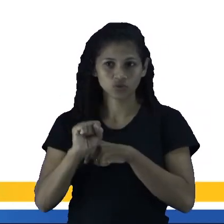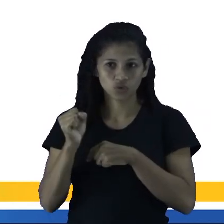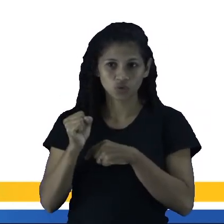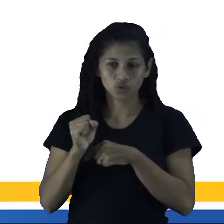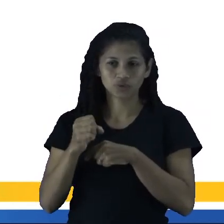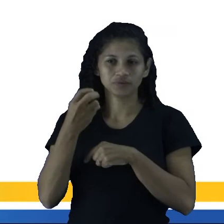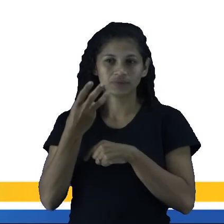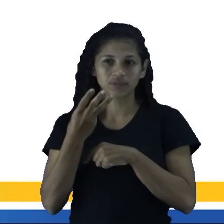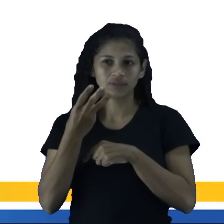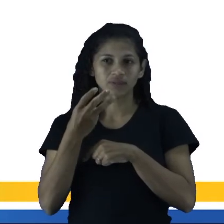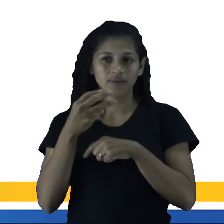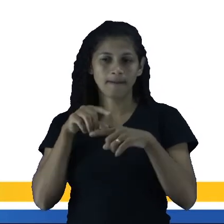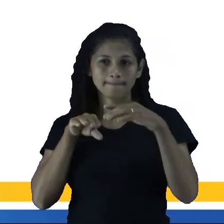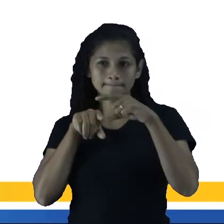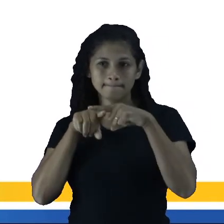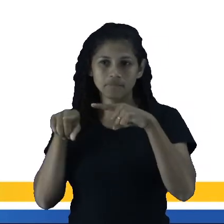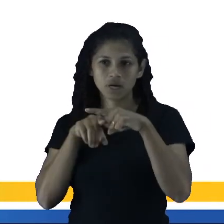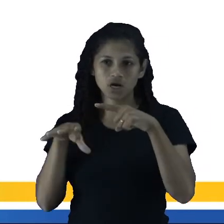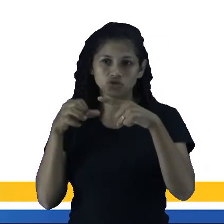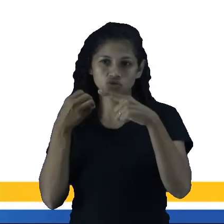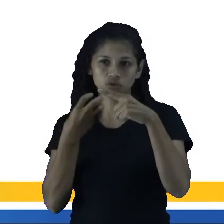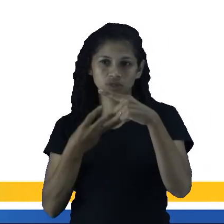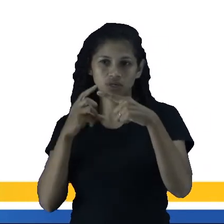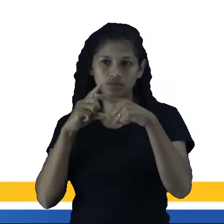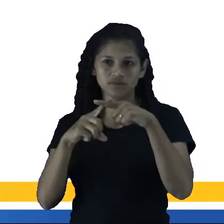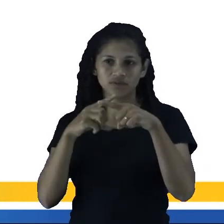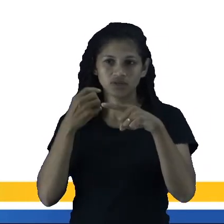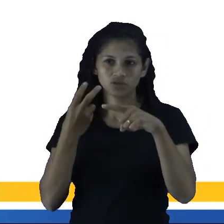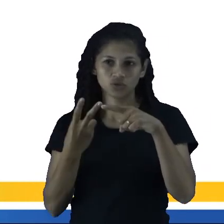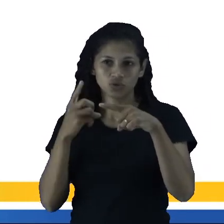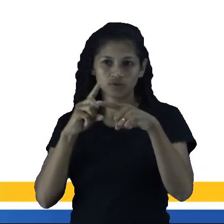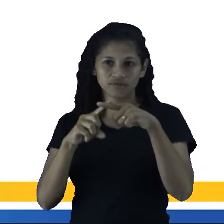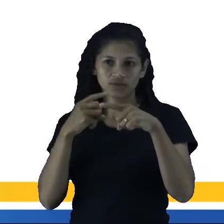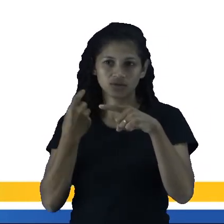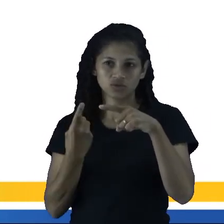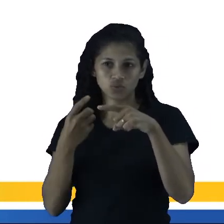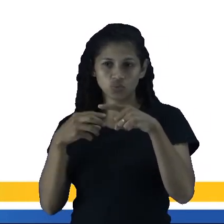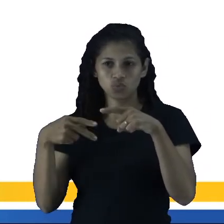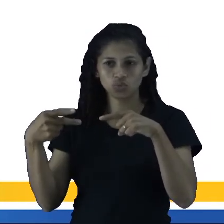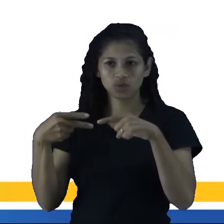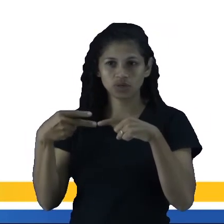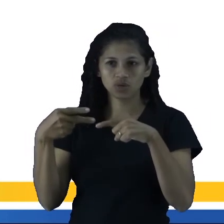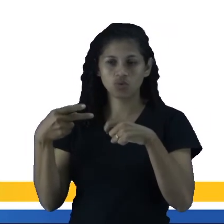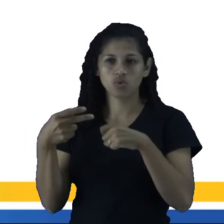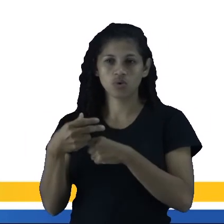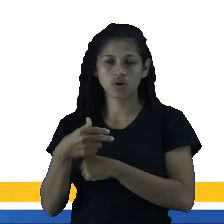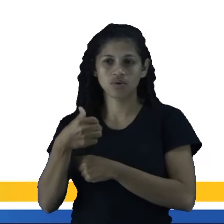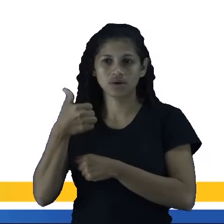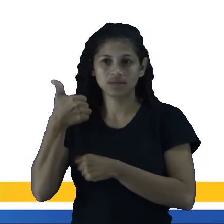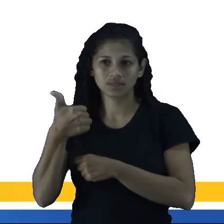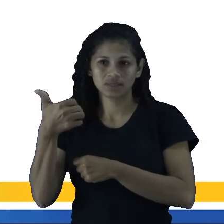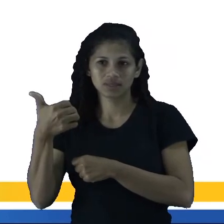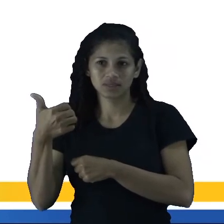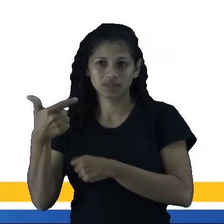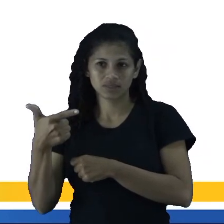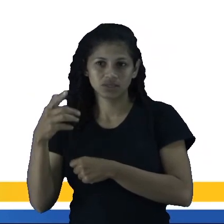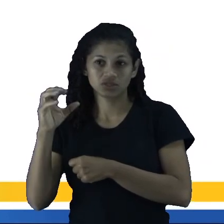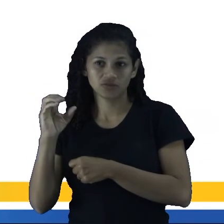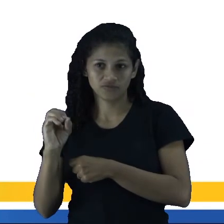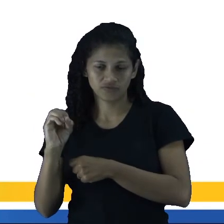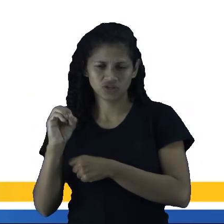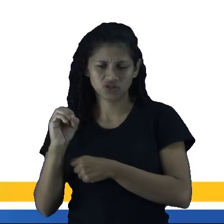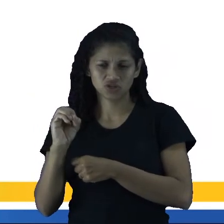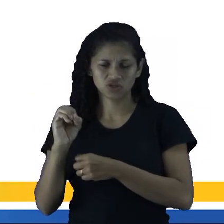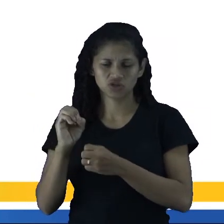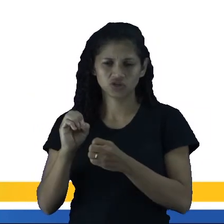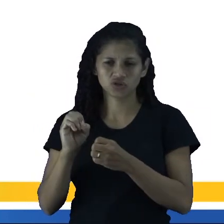dar 720 dividido para 6, que é 120. Então, existem 120 maneiras, tá, de